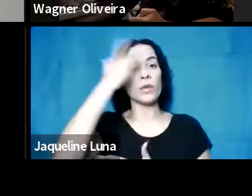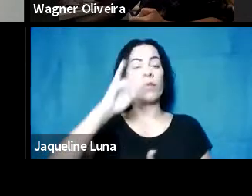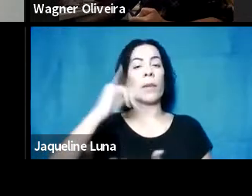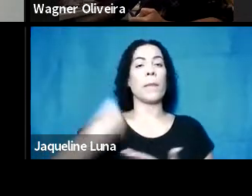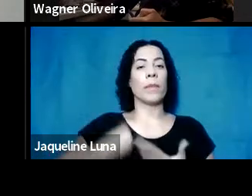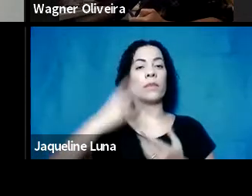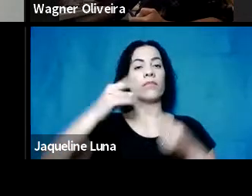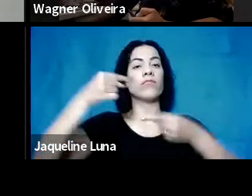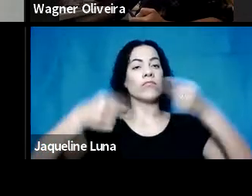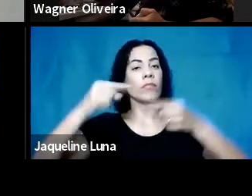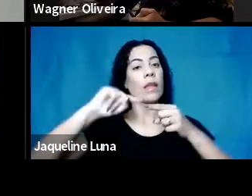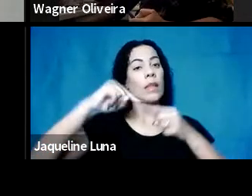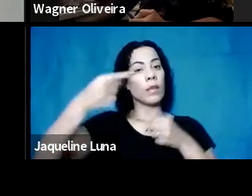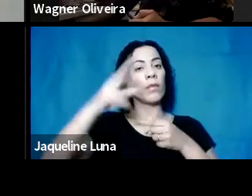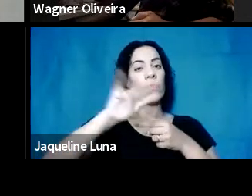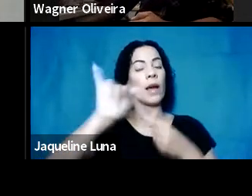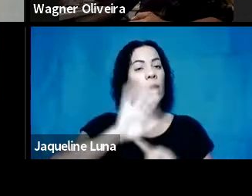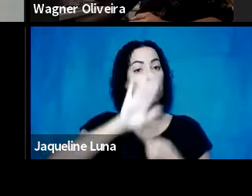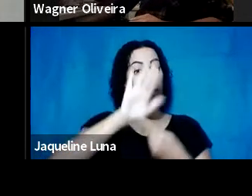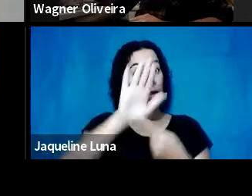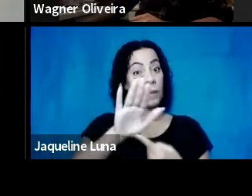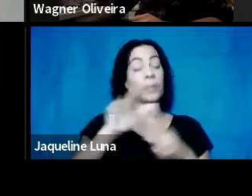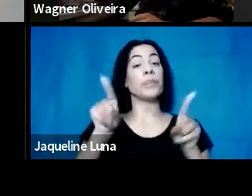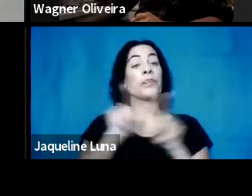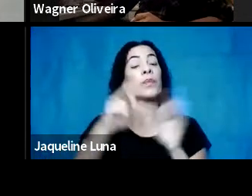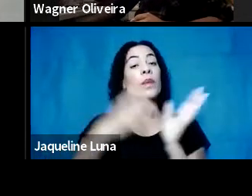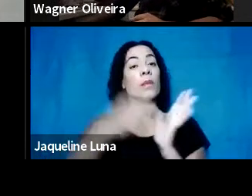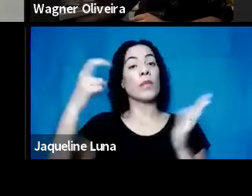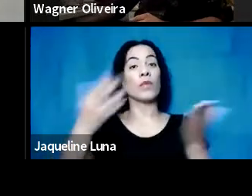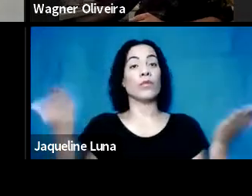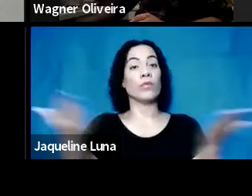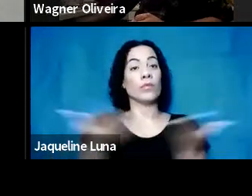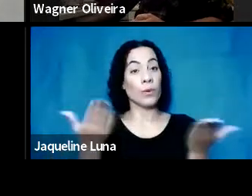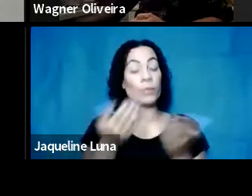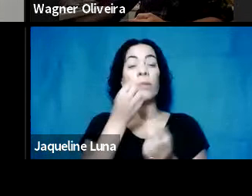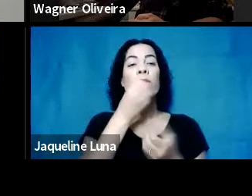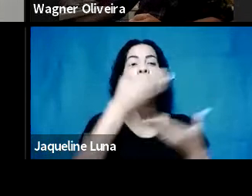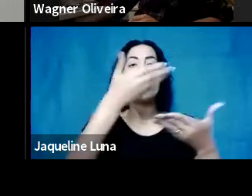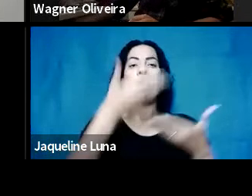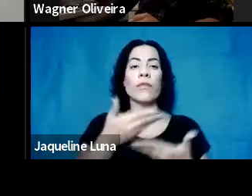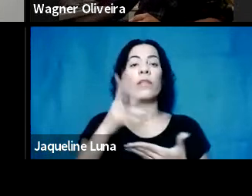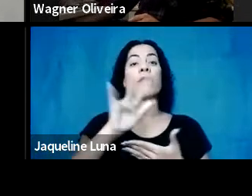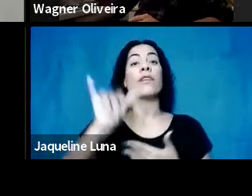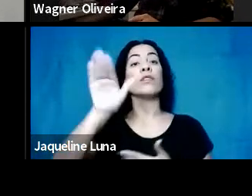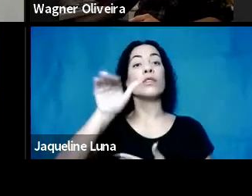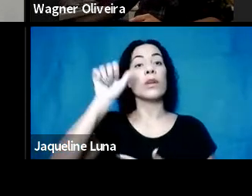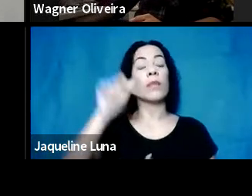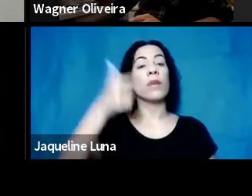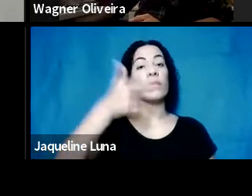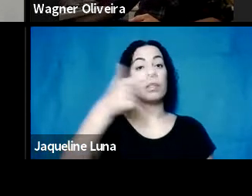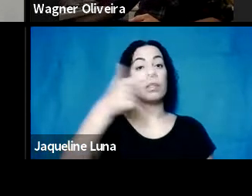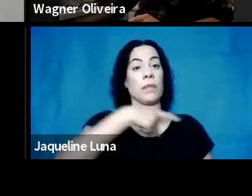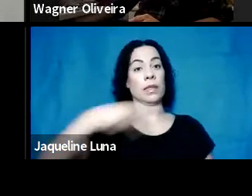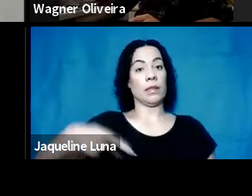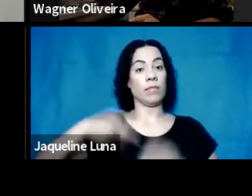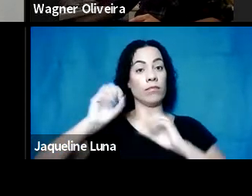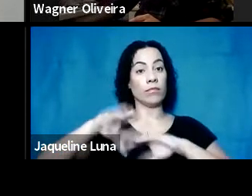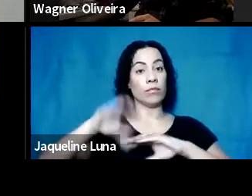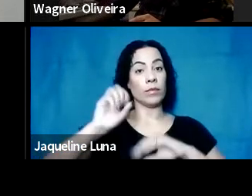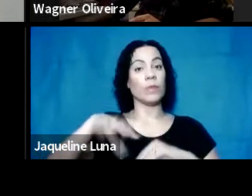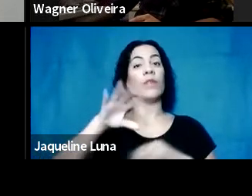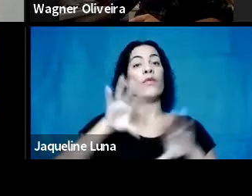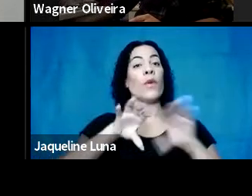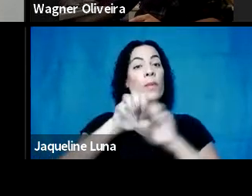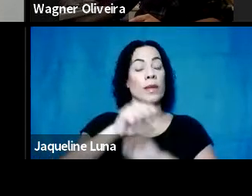serão anunciados na sequência. E, na manhã de hoje, para as boas-vindas, convidamos a vice-presidente de Educação, Informação e